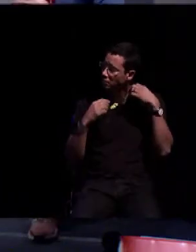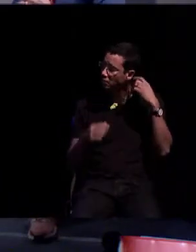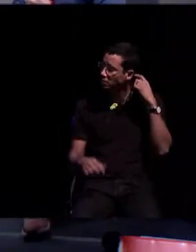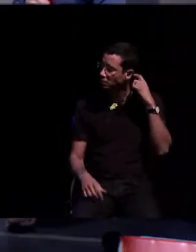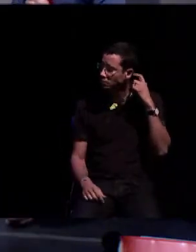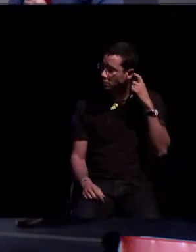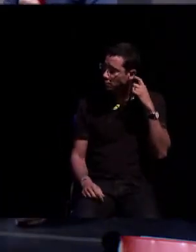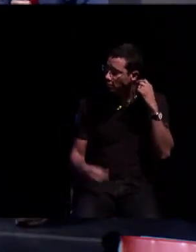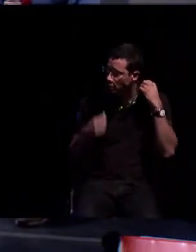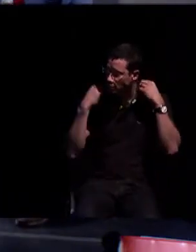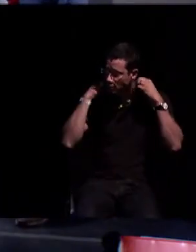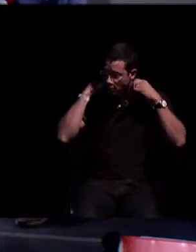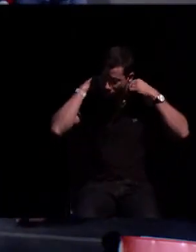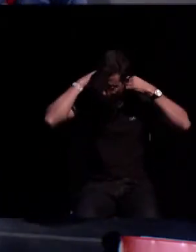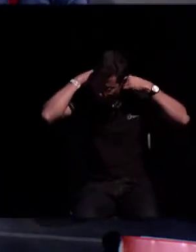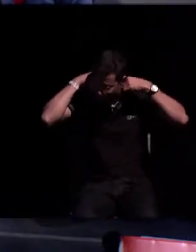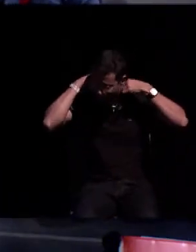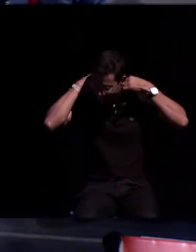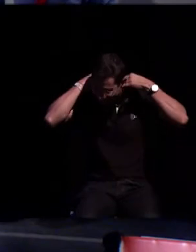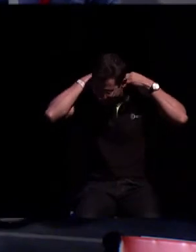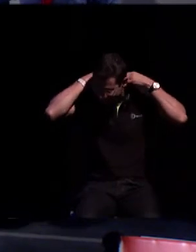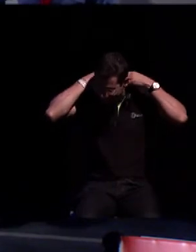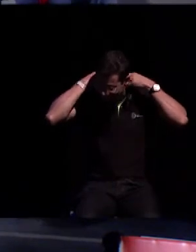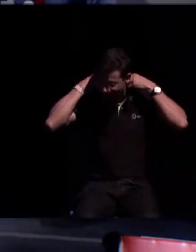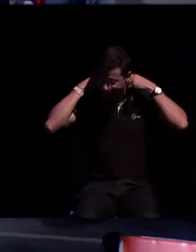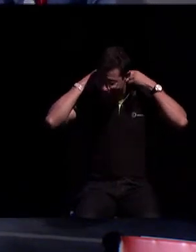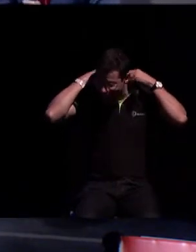Dije en español porque mi portugués es